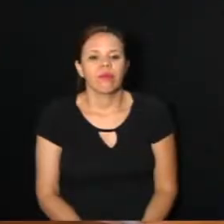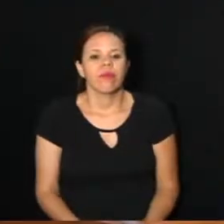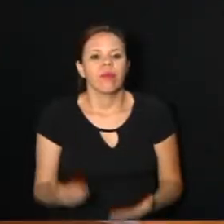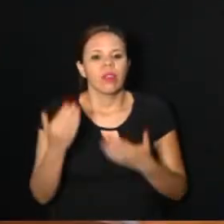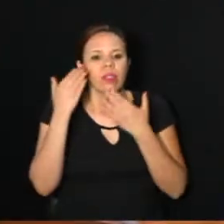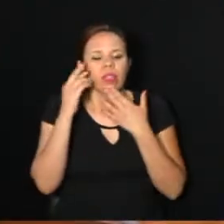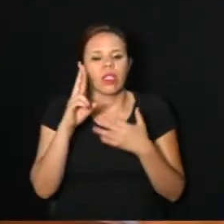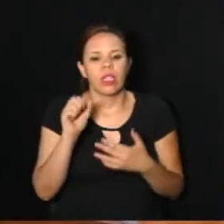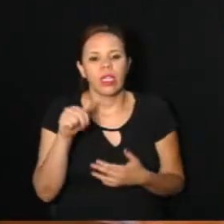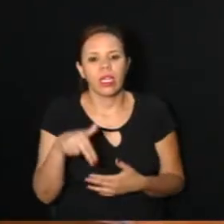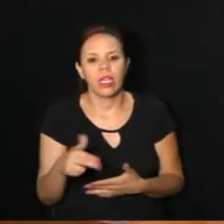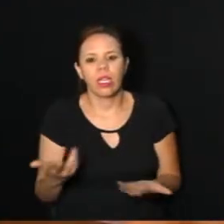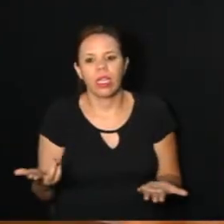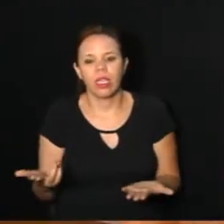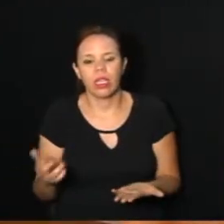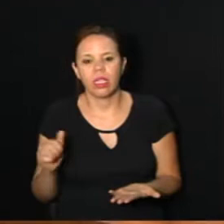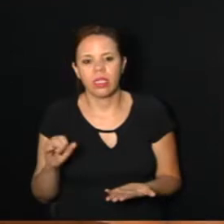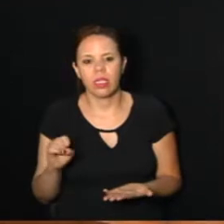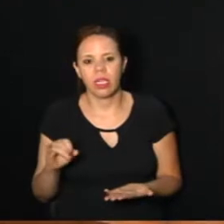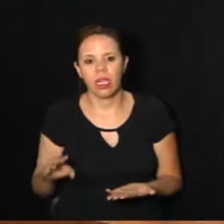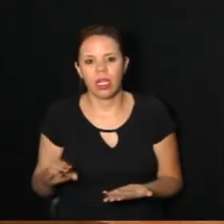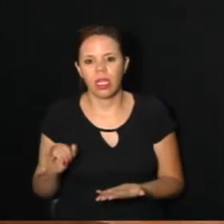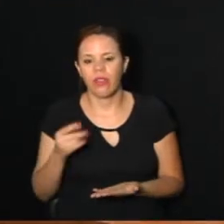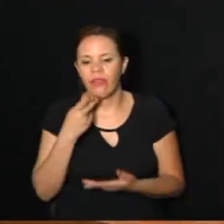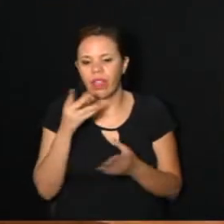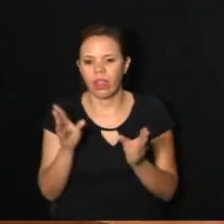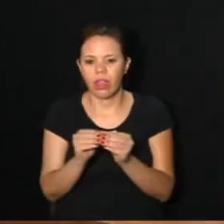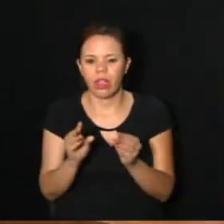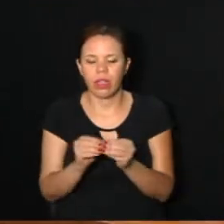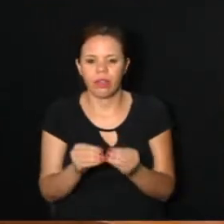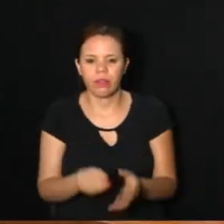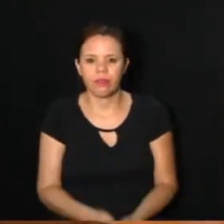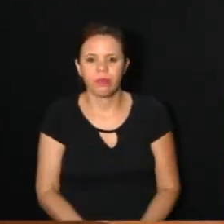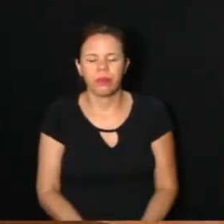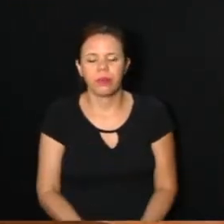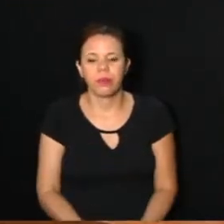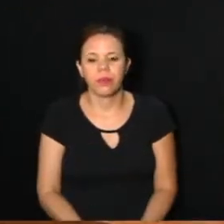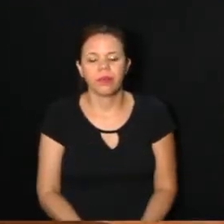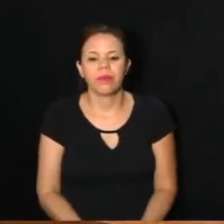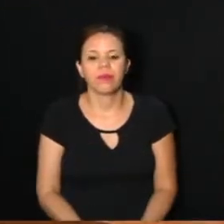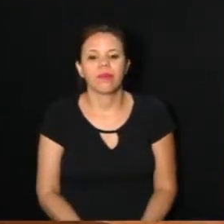Renan, e eu já passo para a Sanay, que quer fazer uma consideração.